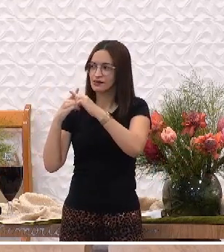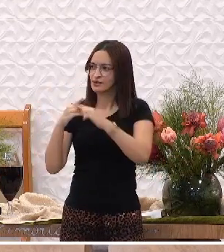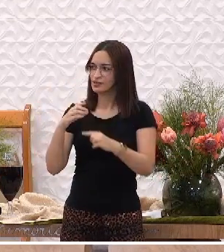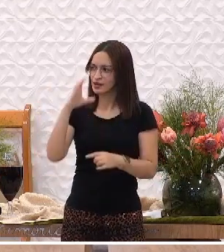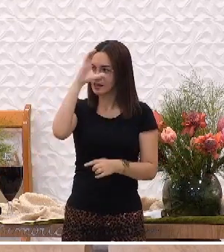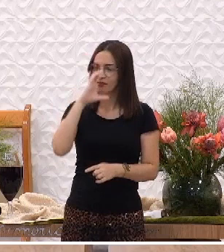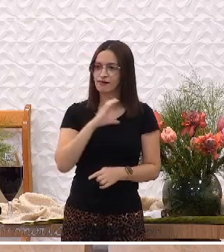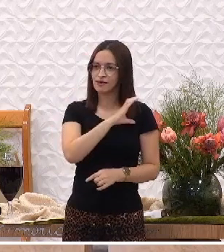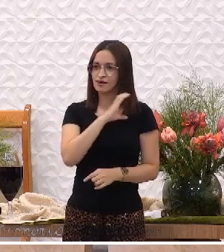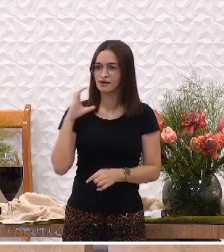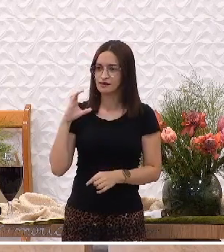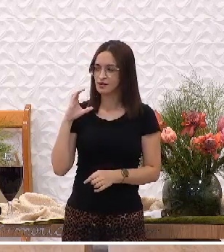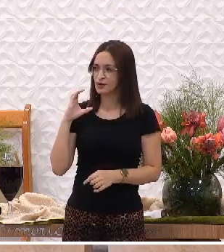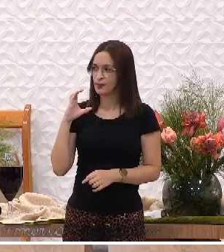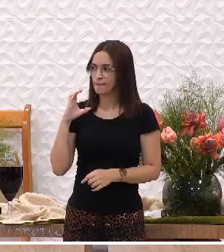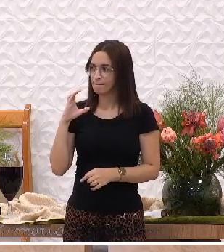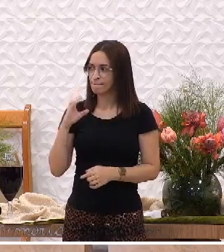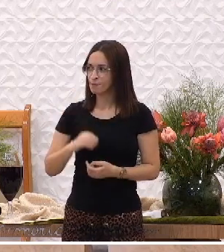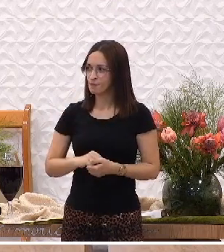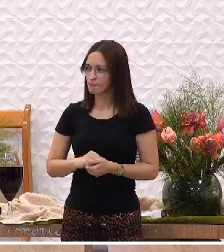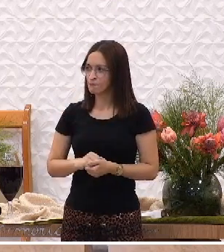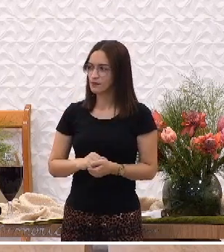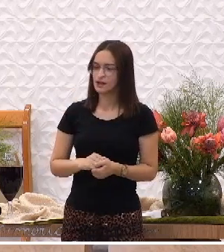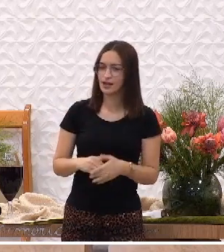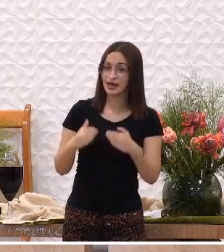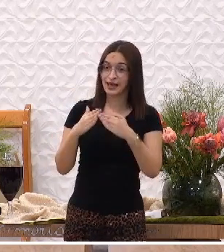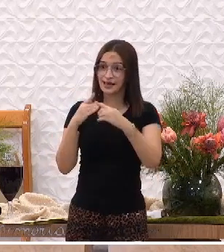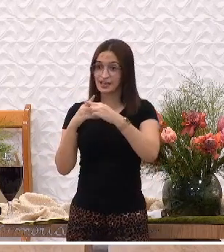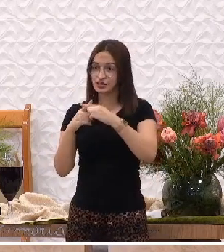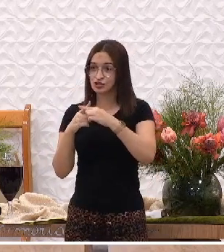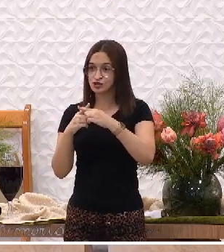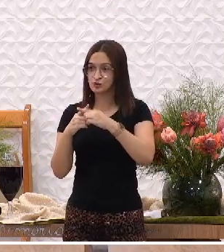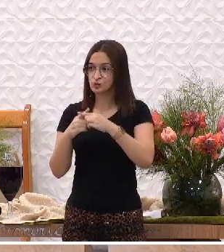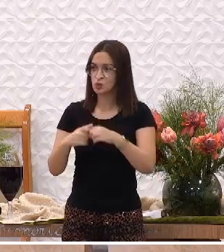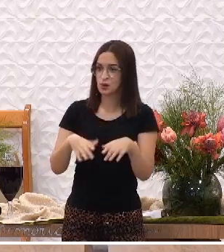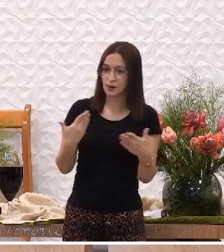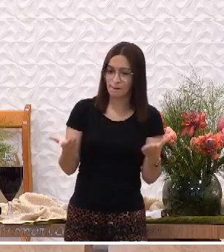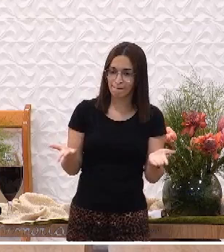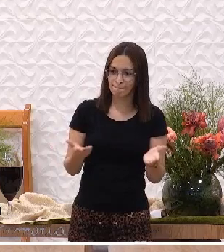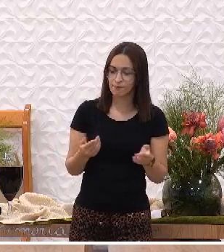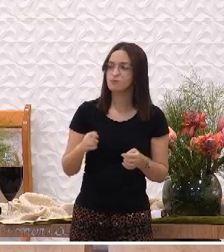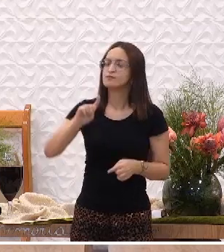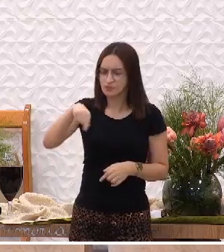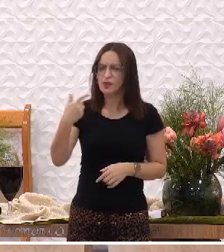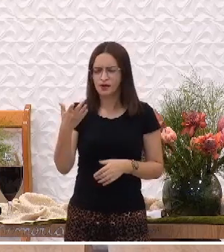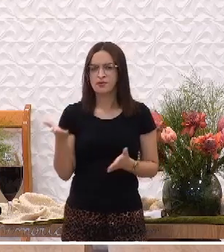gente não diz que é católico romano porque a Igreja Católica se corrompeu. Mas, pode passar mais um, por